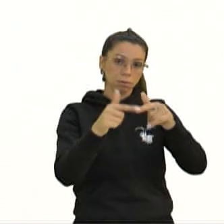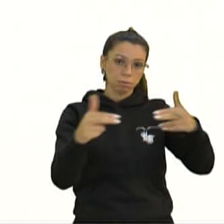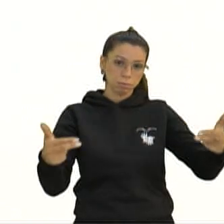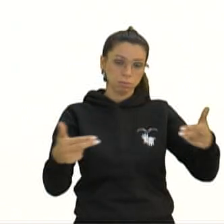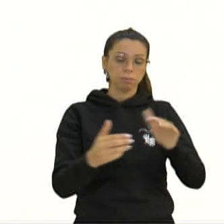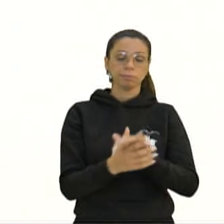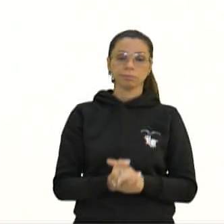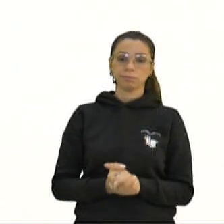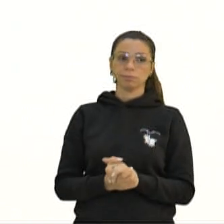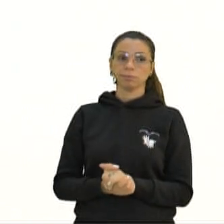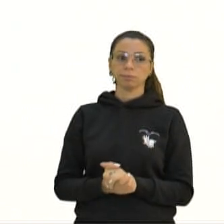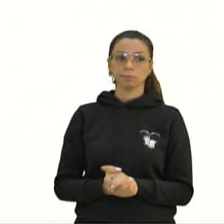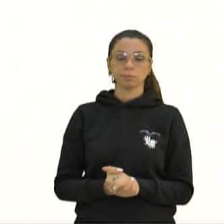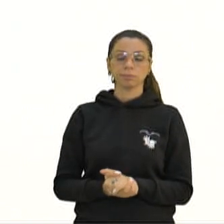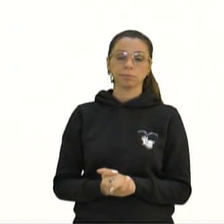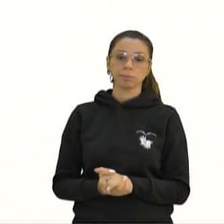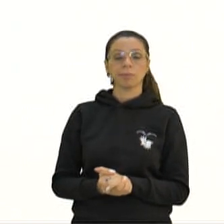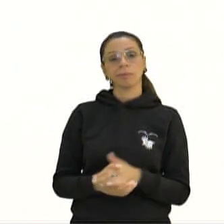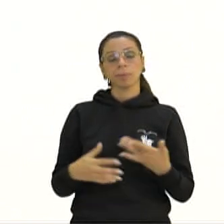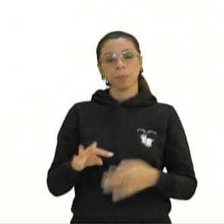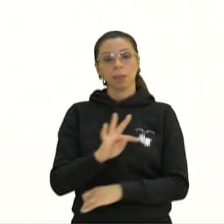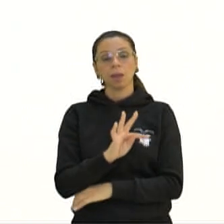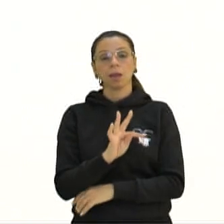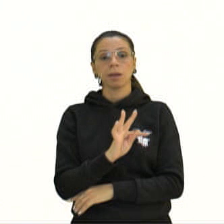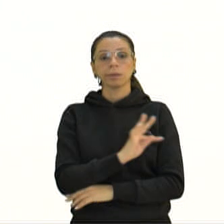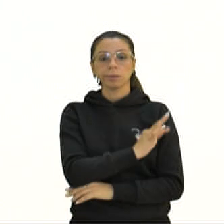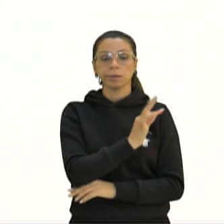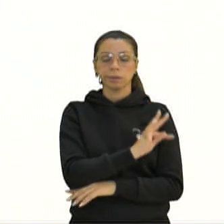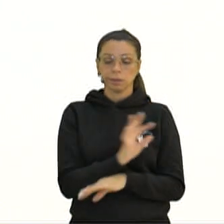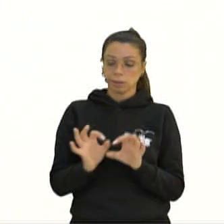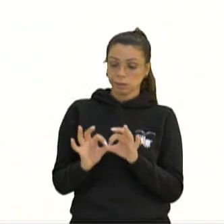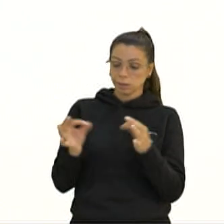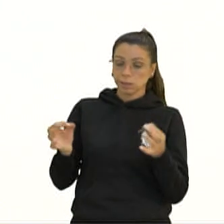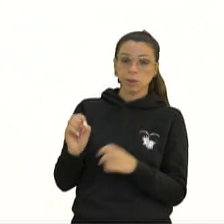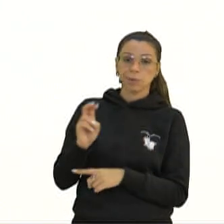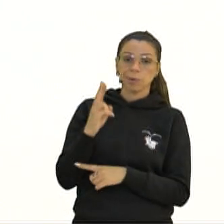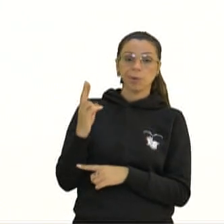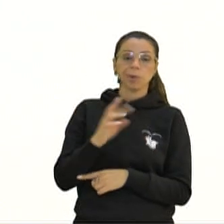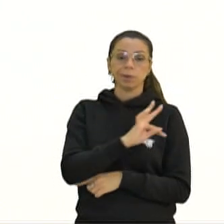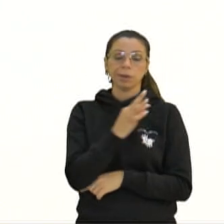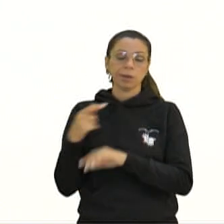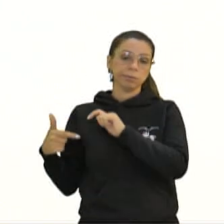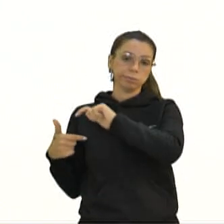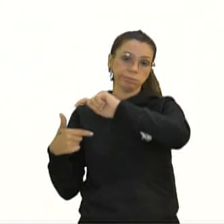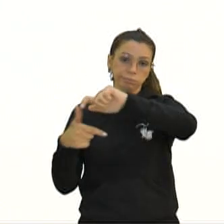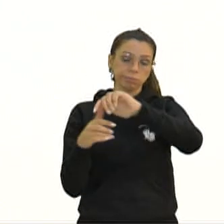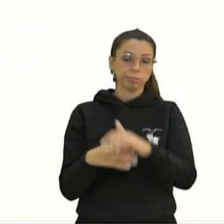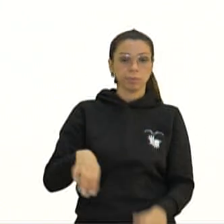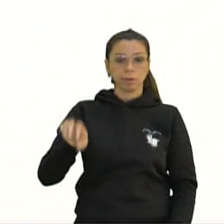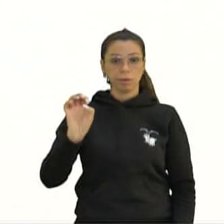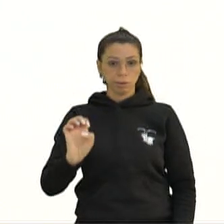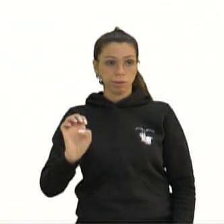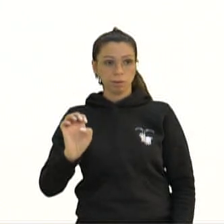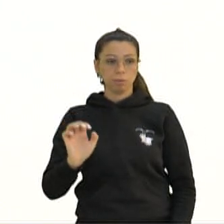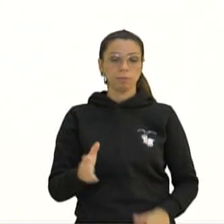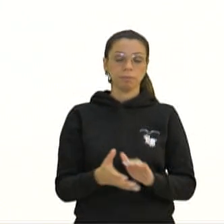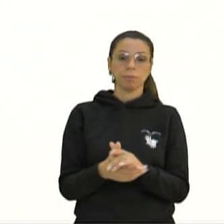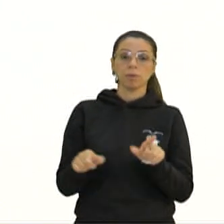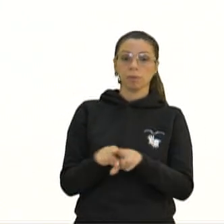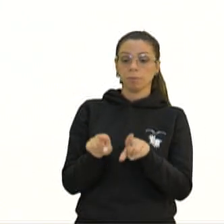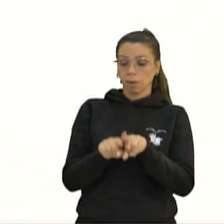produtividade. Utiliza técnicas mais simples ou rudimentar. Extensivo. Rotação